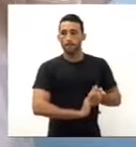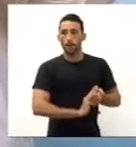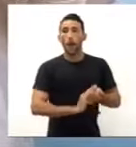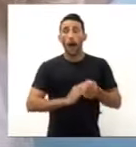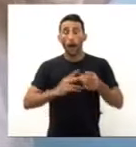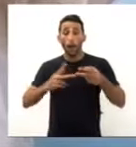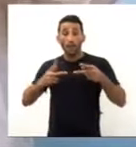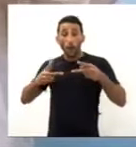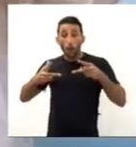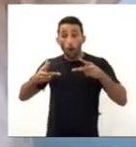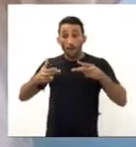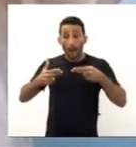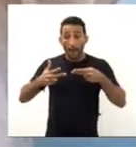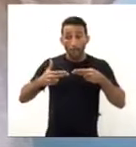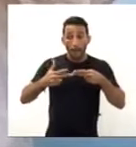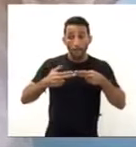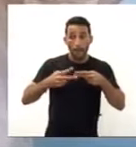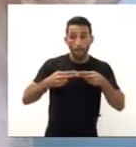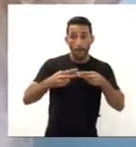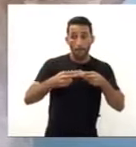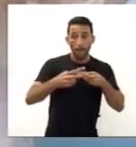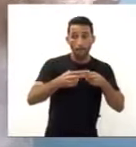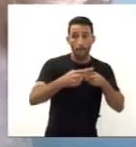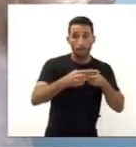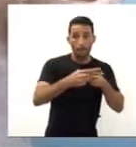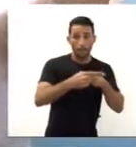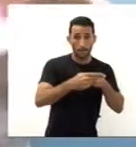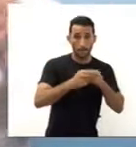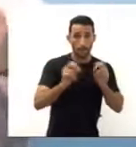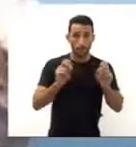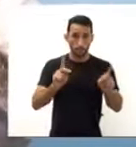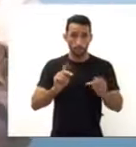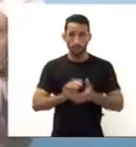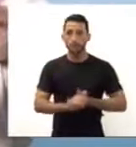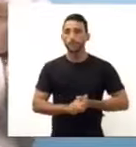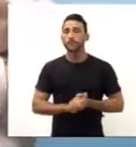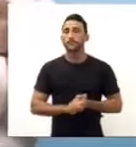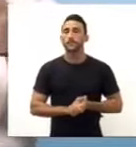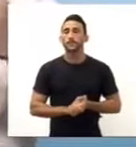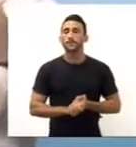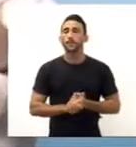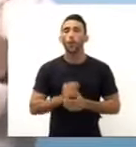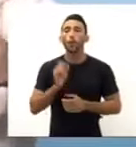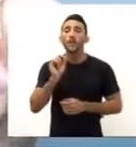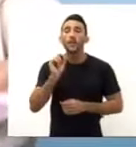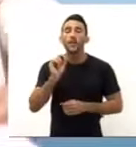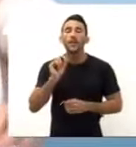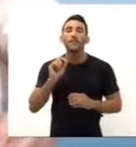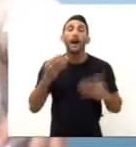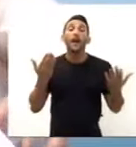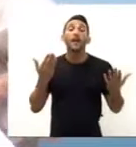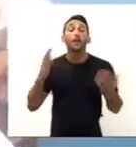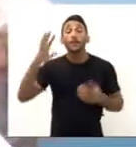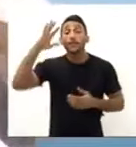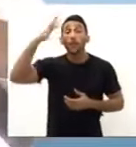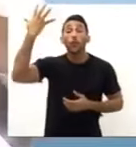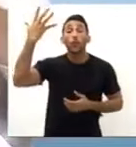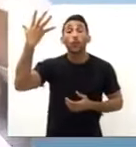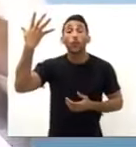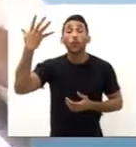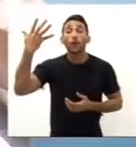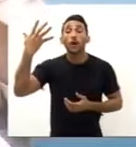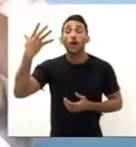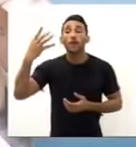esse pedaço, tá? Esse pedaço. O que nós vamos encontrar com isso daí? Nós